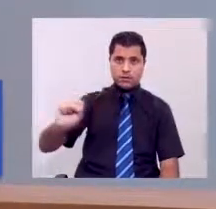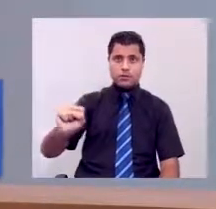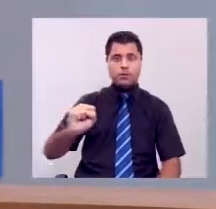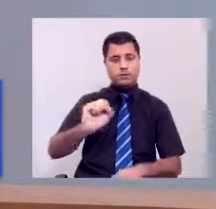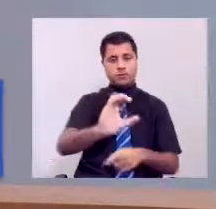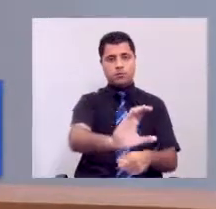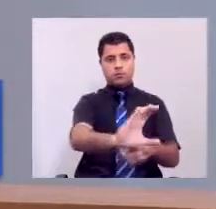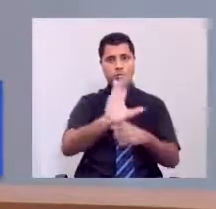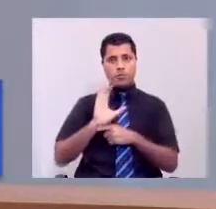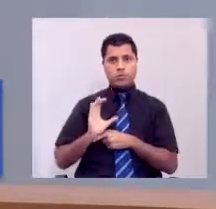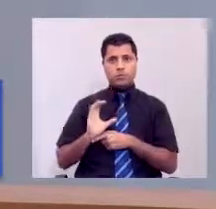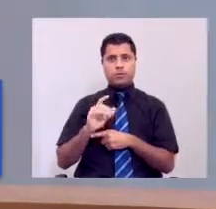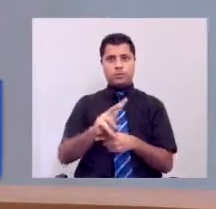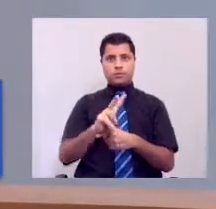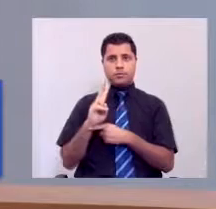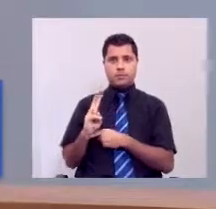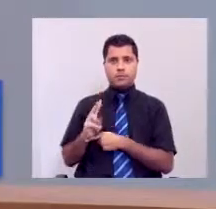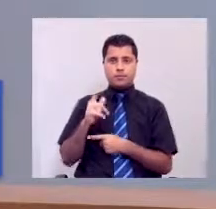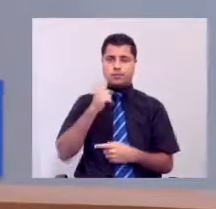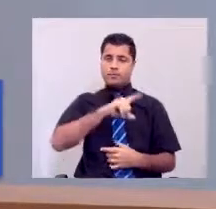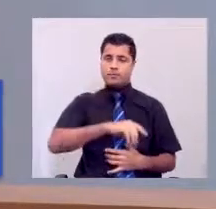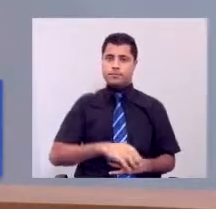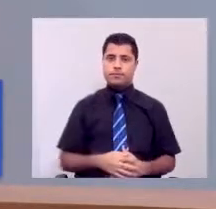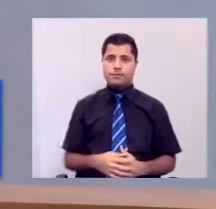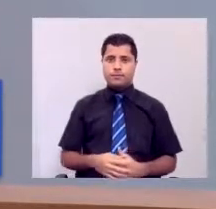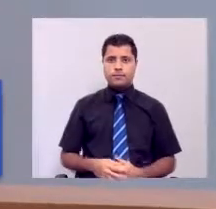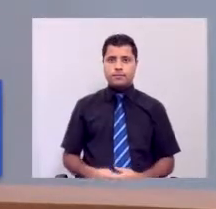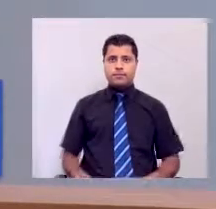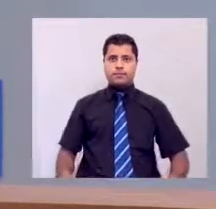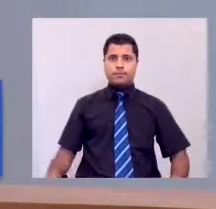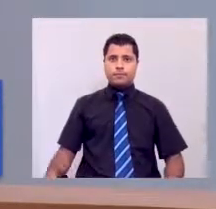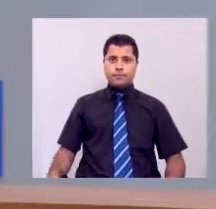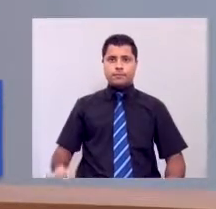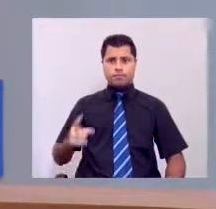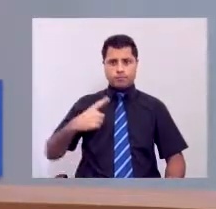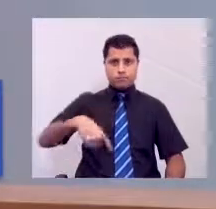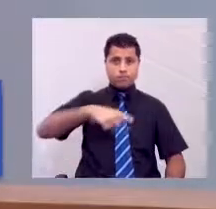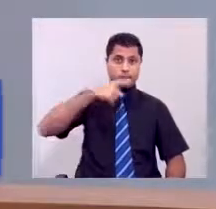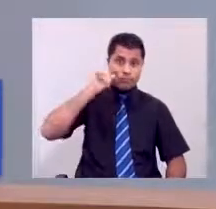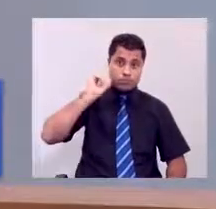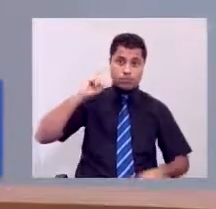Agora, nós, nas discussões que nós tivemos